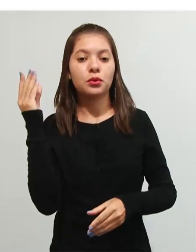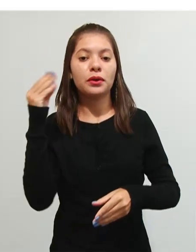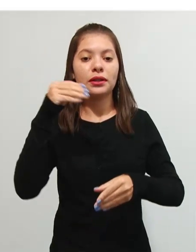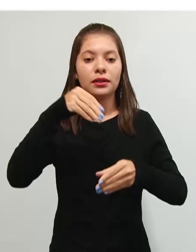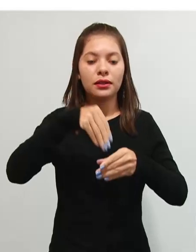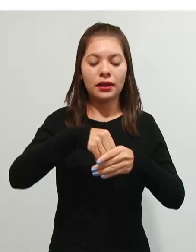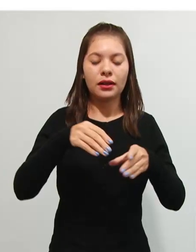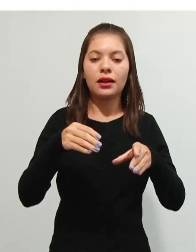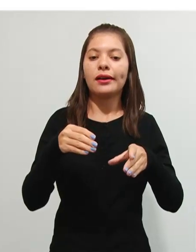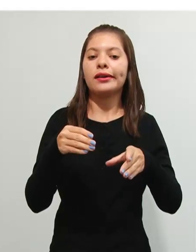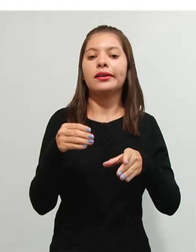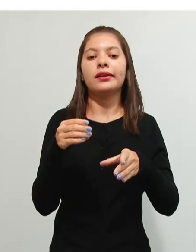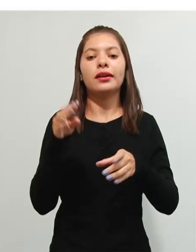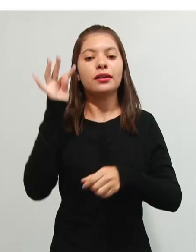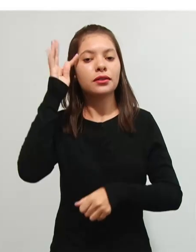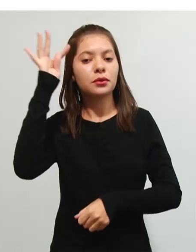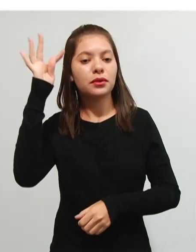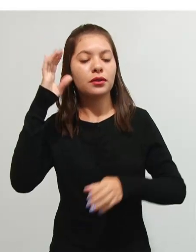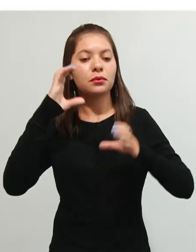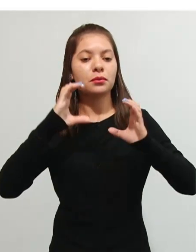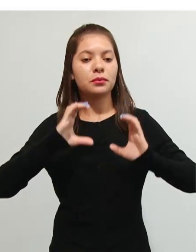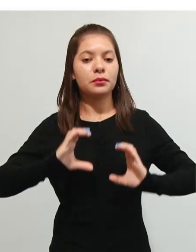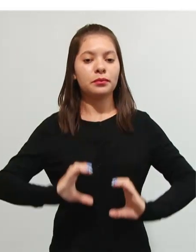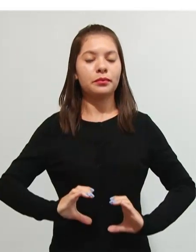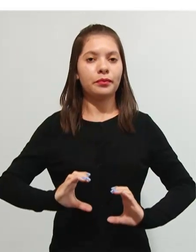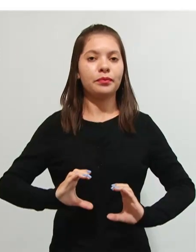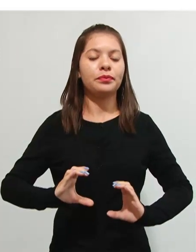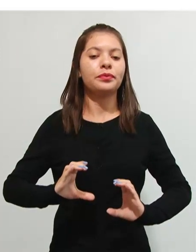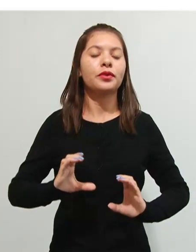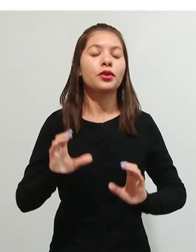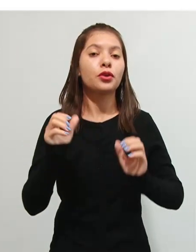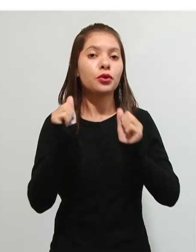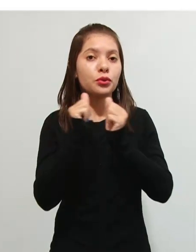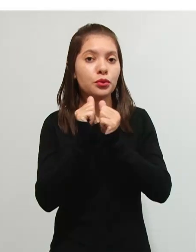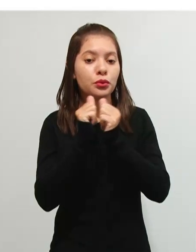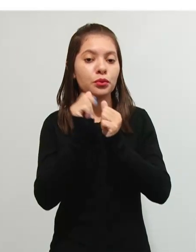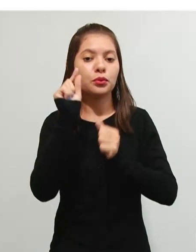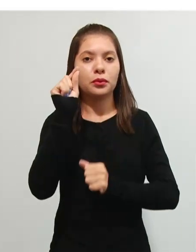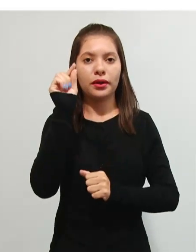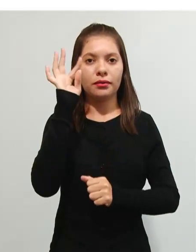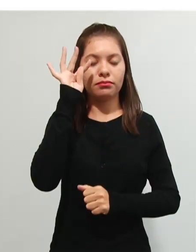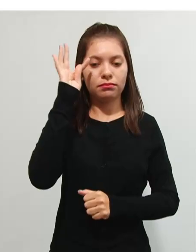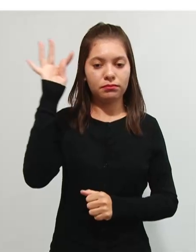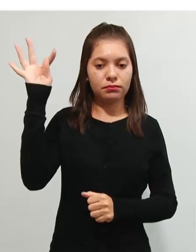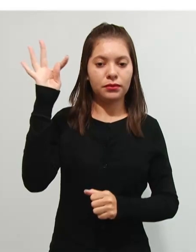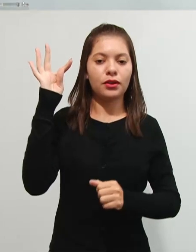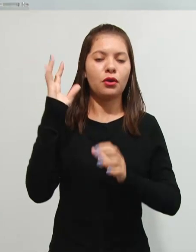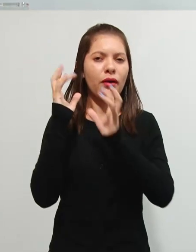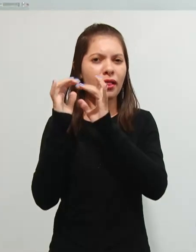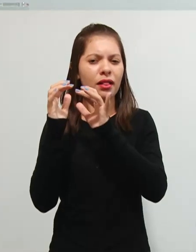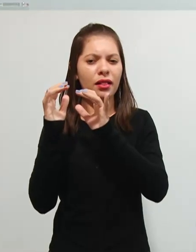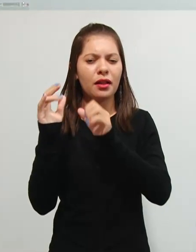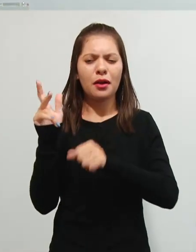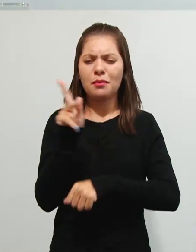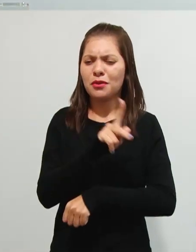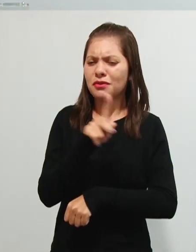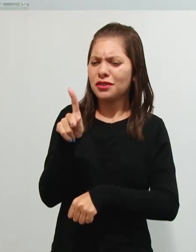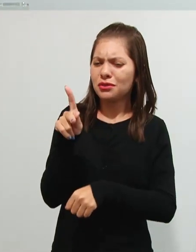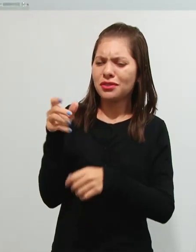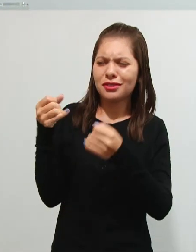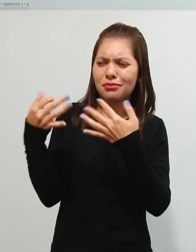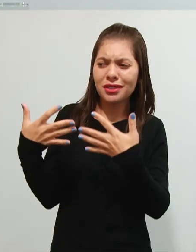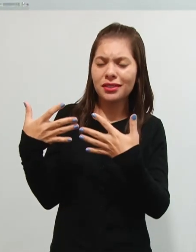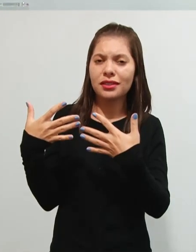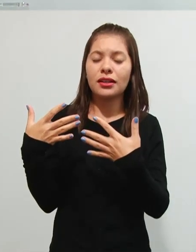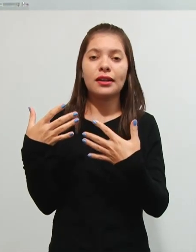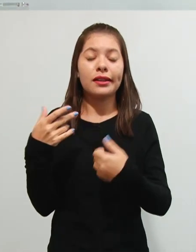teorias comportamentalistas, que são as behavioristas, com as cognitivistas. Professor, o que você acabou de falar?